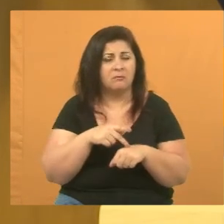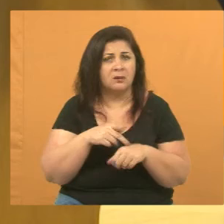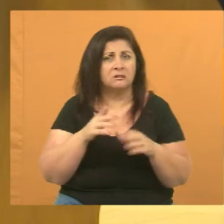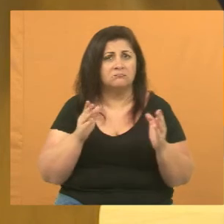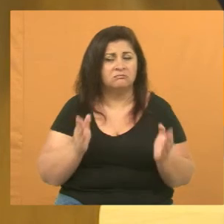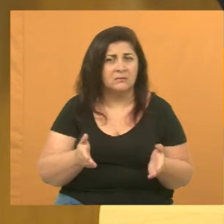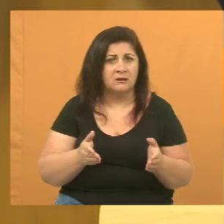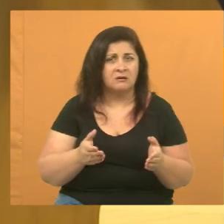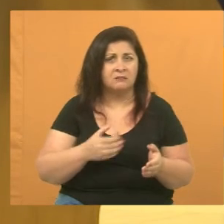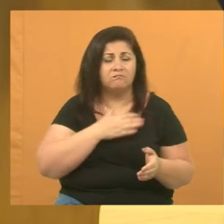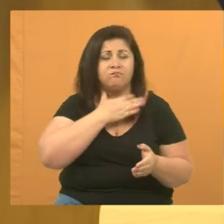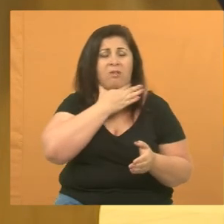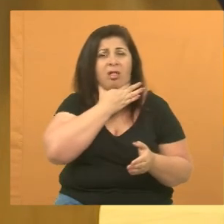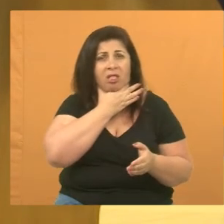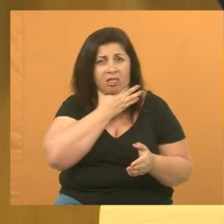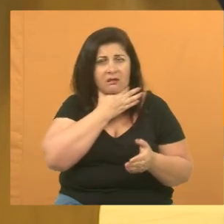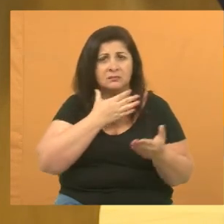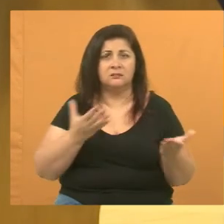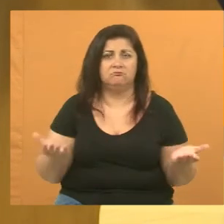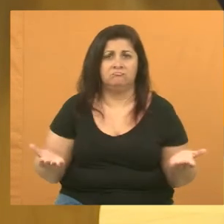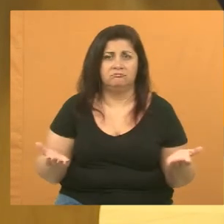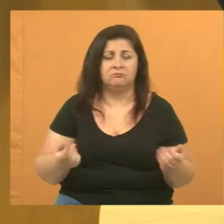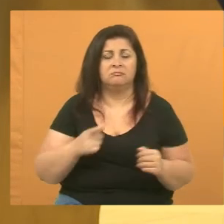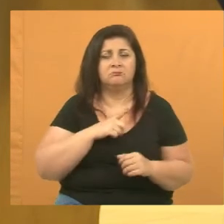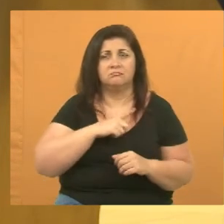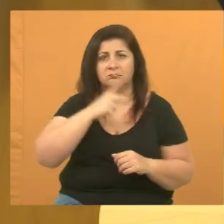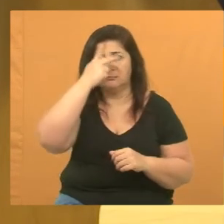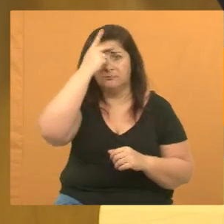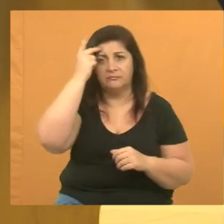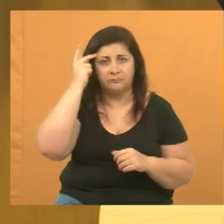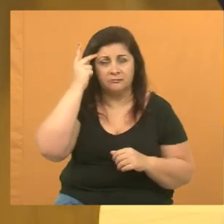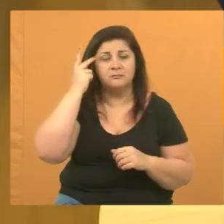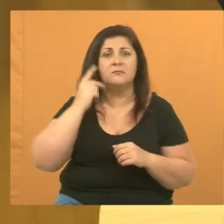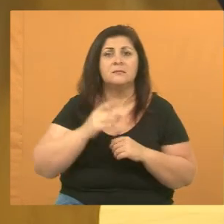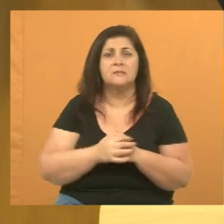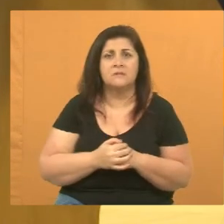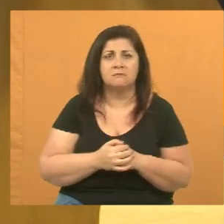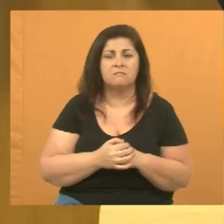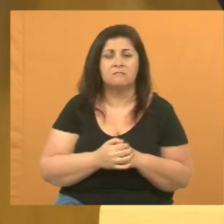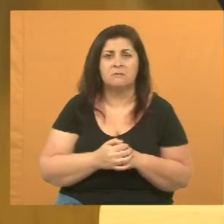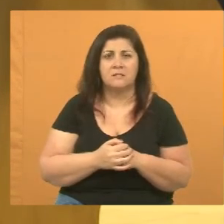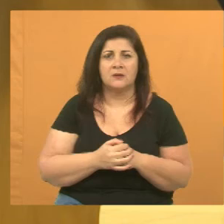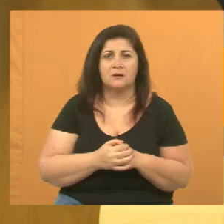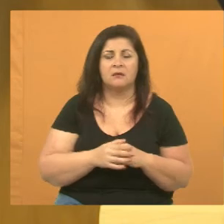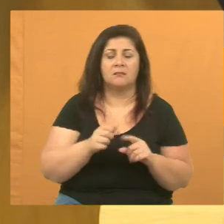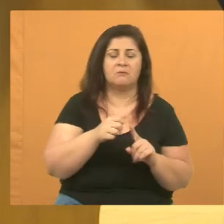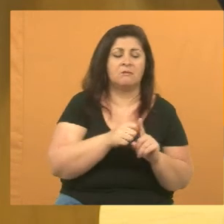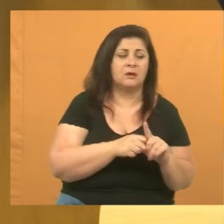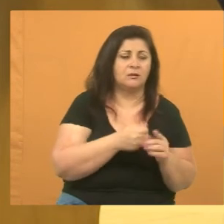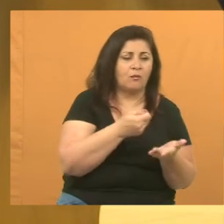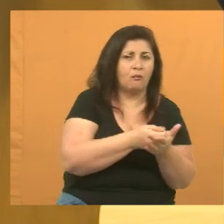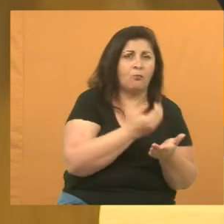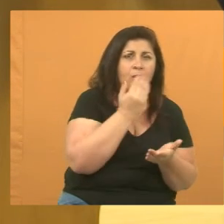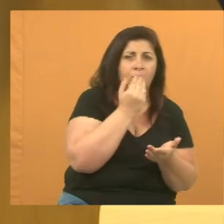situação econômica que a gente atravessa, tem gente que está, mês faz compra,